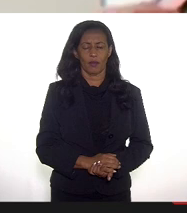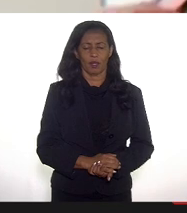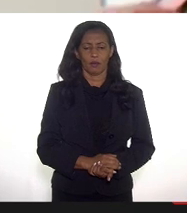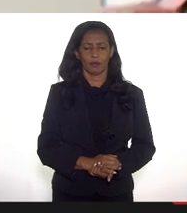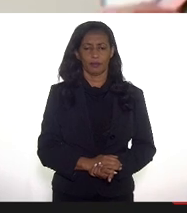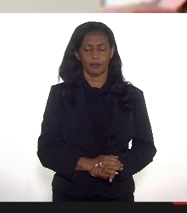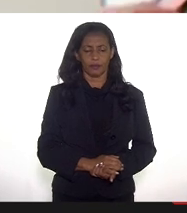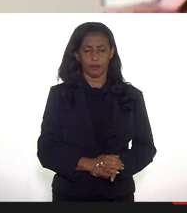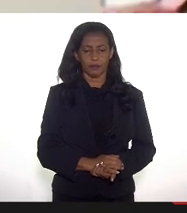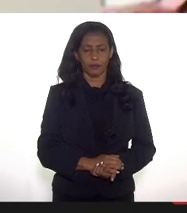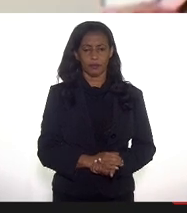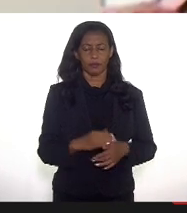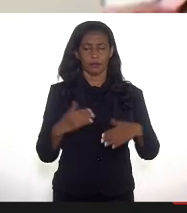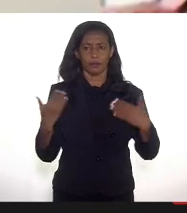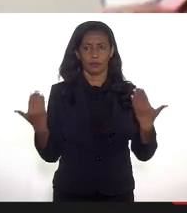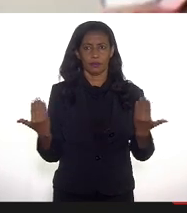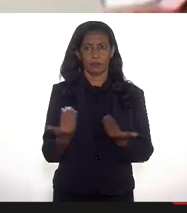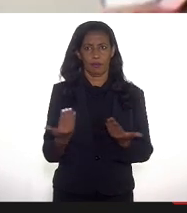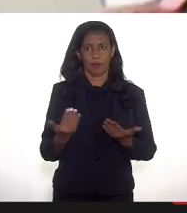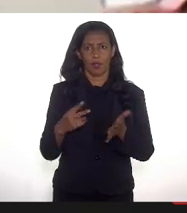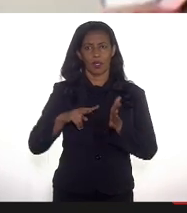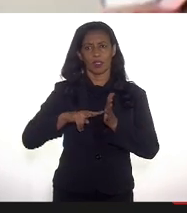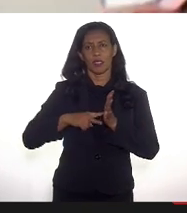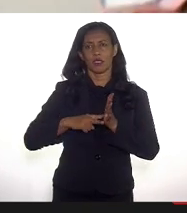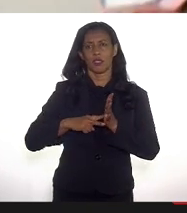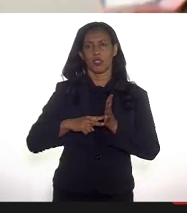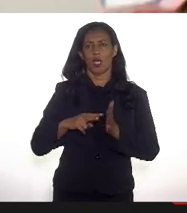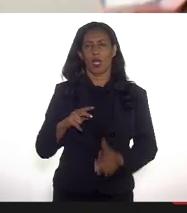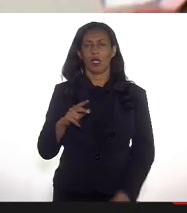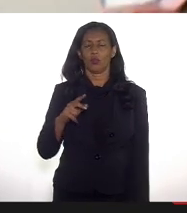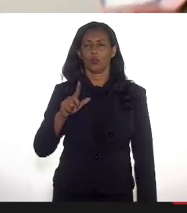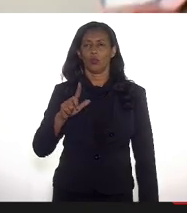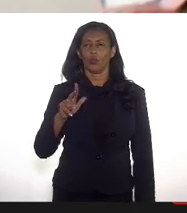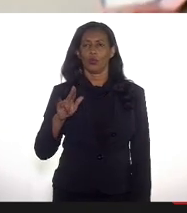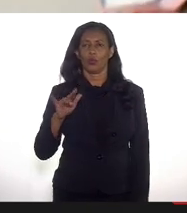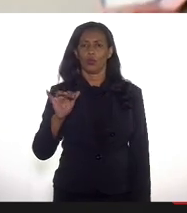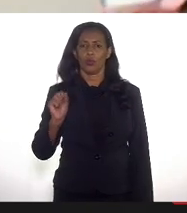Então, agora com a palavra Luiz Ferreira, do Sindipefaetec.